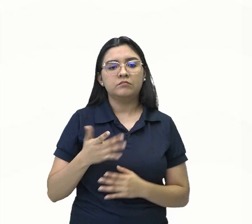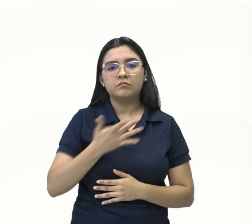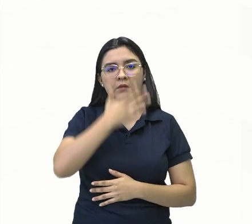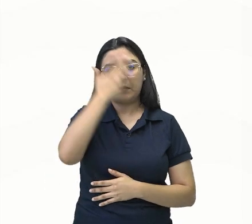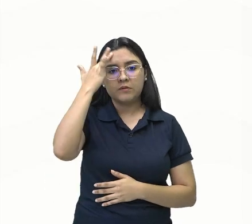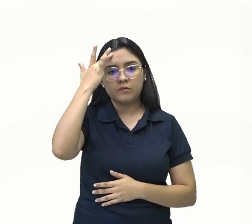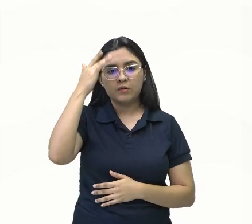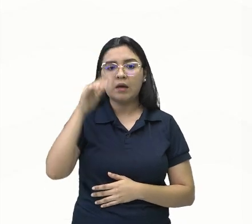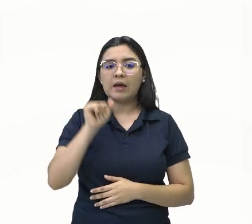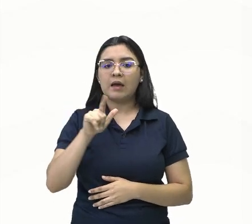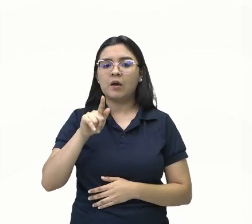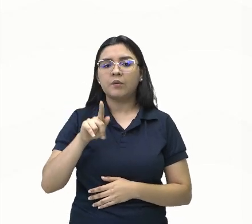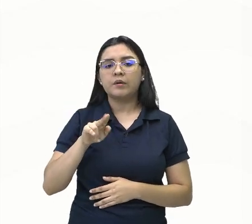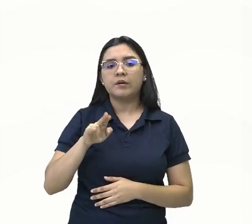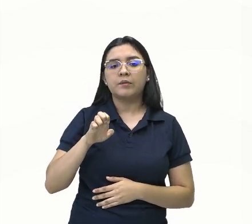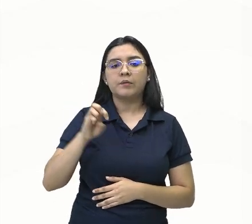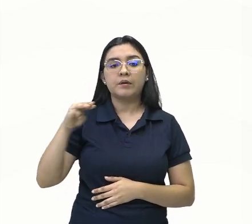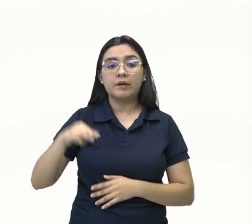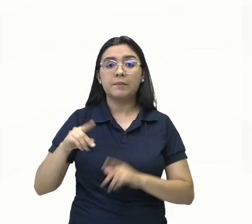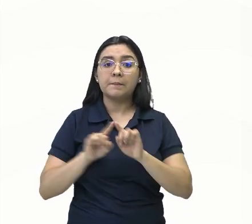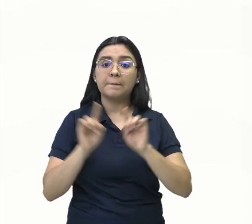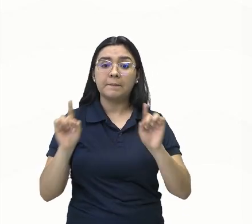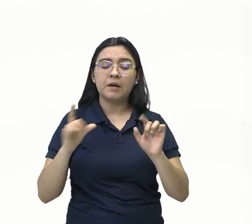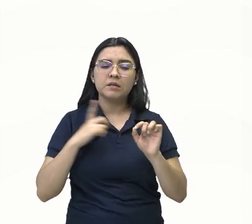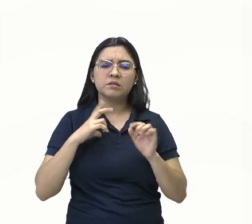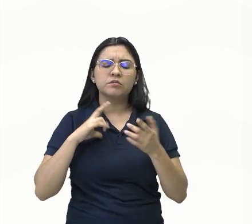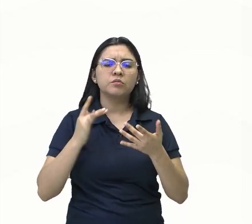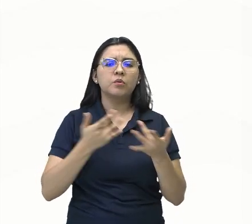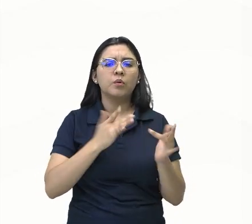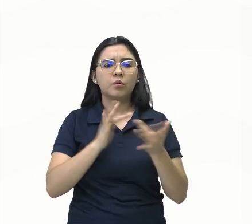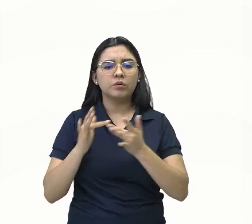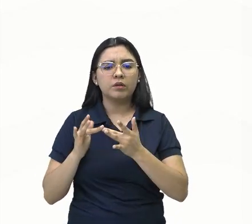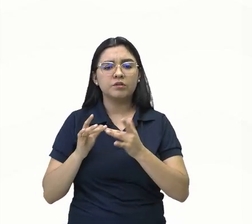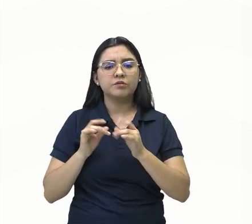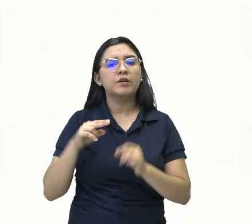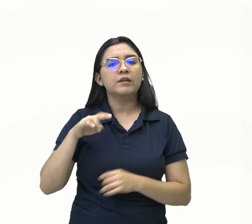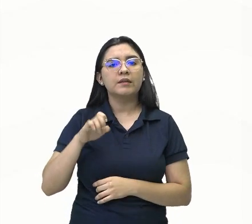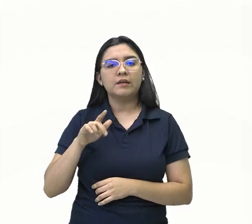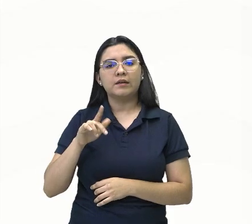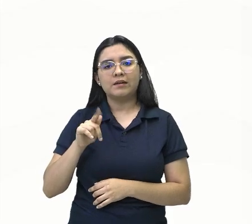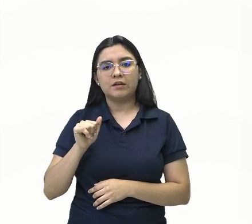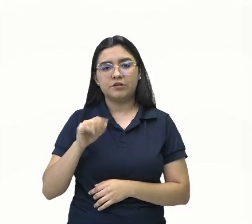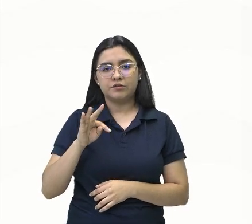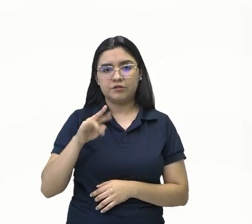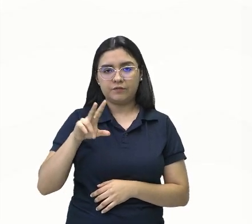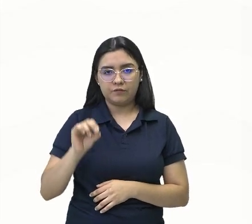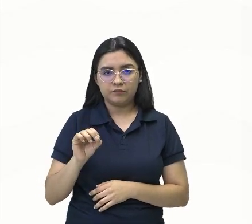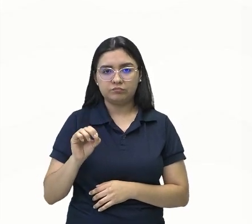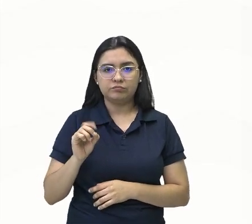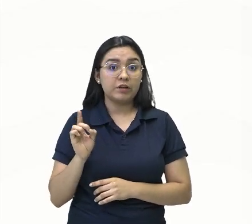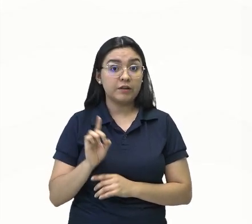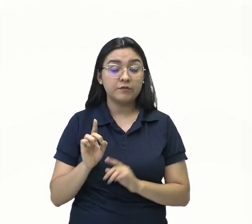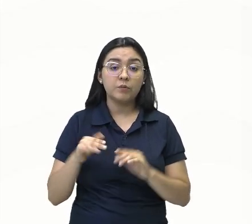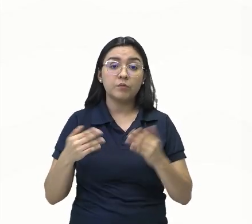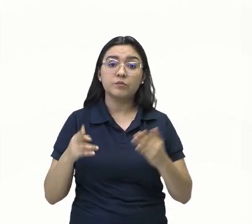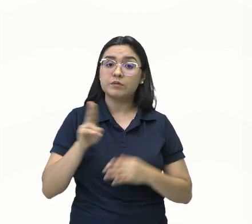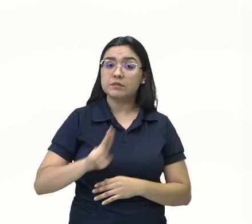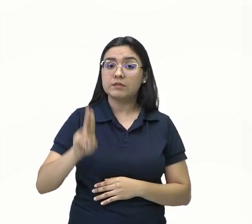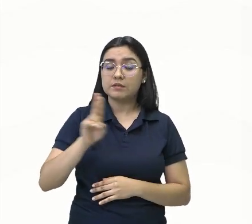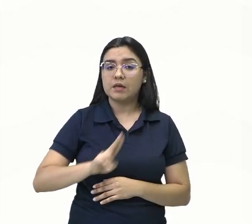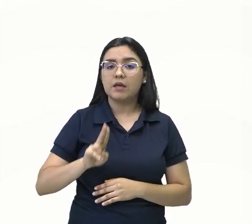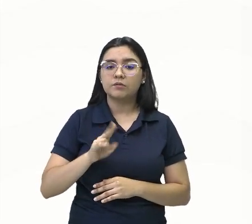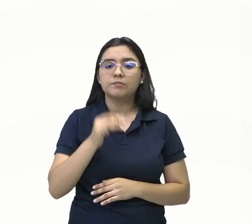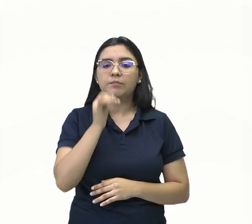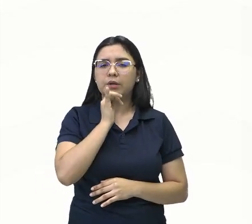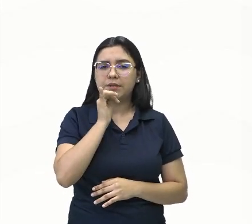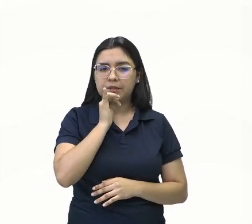alguém. Mas preste atenção, anybody é sempre no sentido negativo, tá? ele é utilizado em situações,